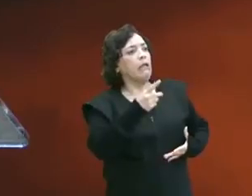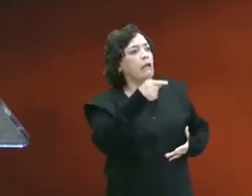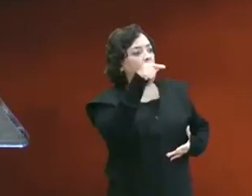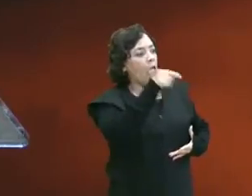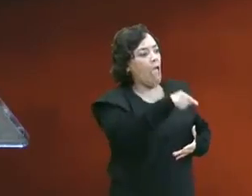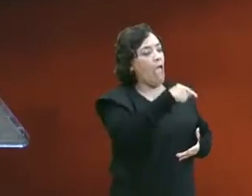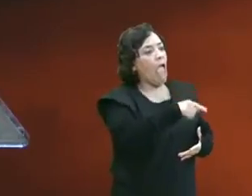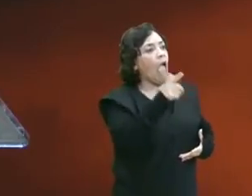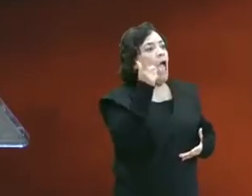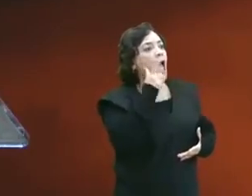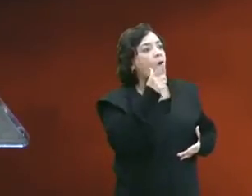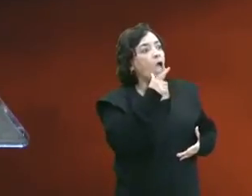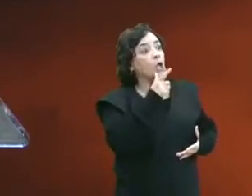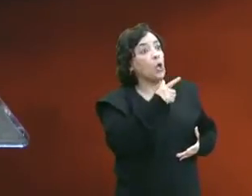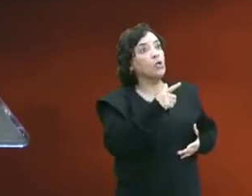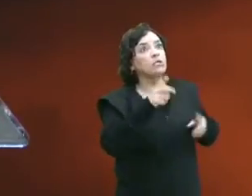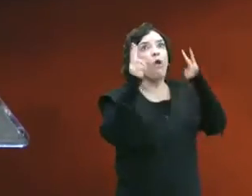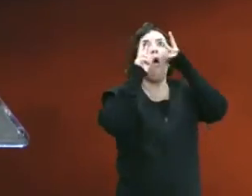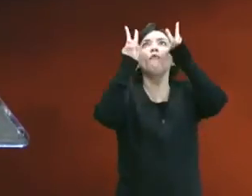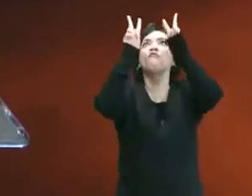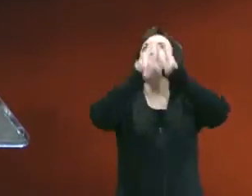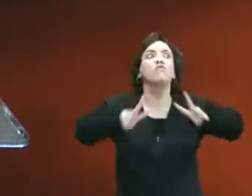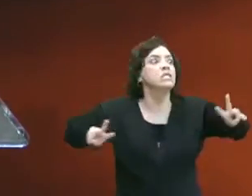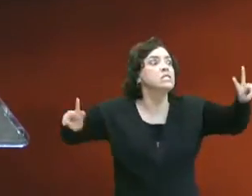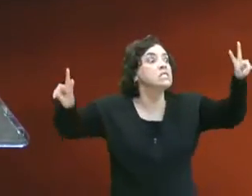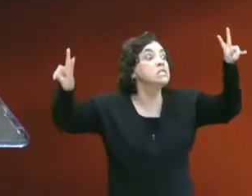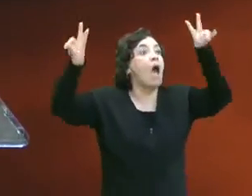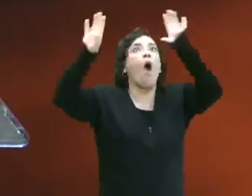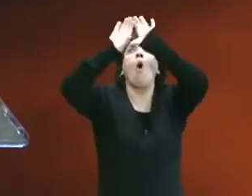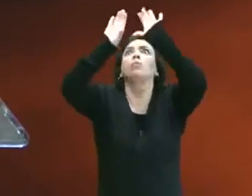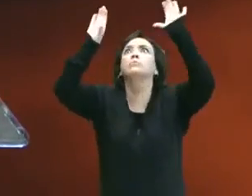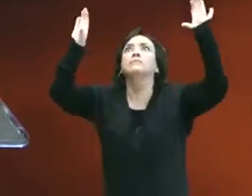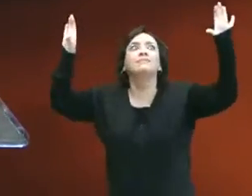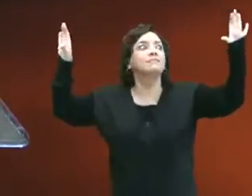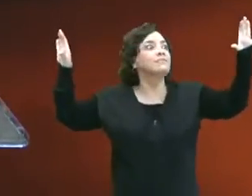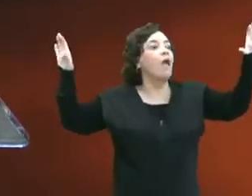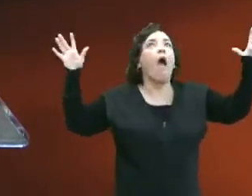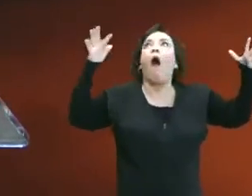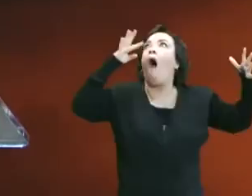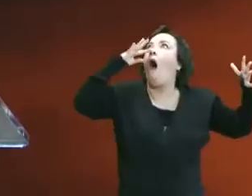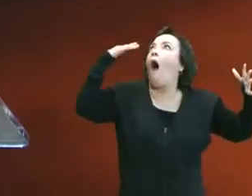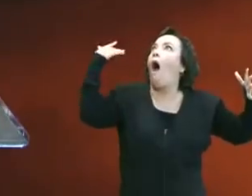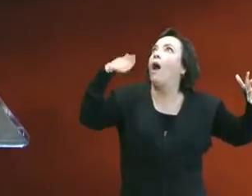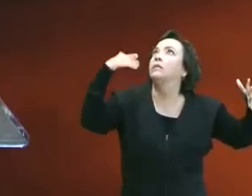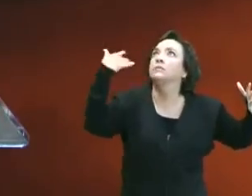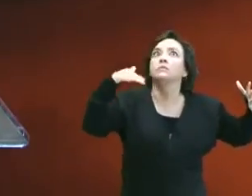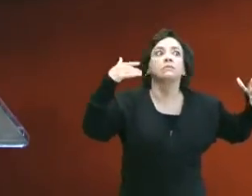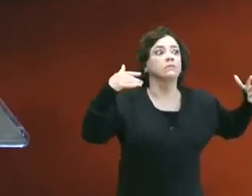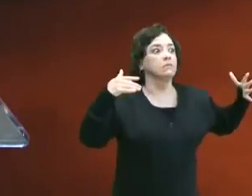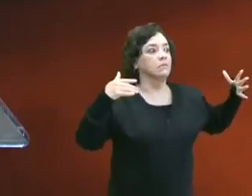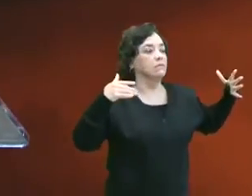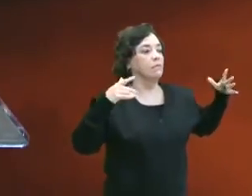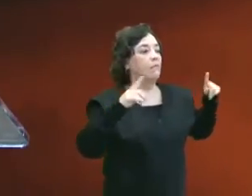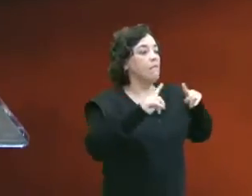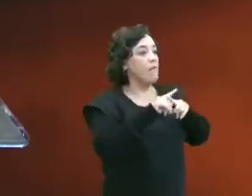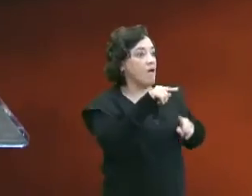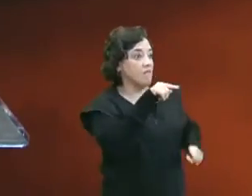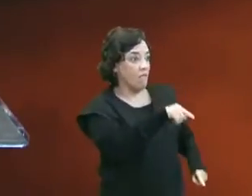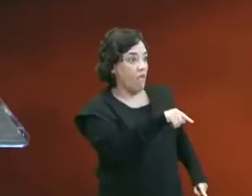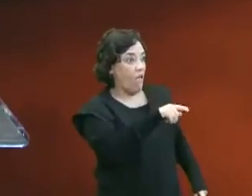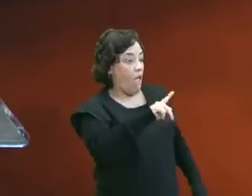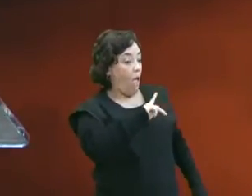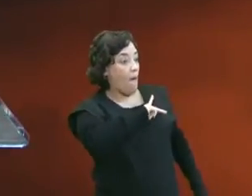o terceiro céu e ele vê coisas inefáveis, mas depois disso um espinho é colocado sobre a sua